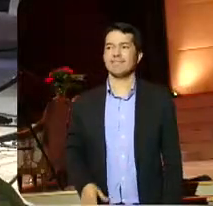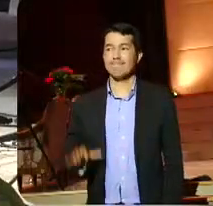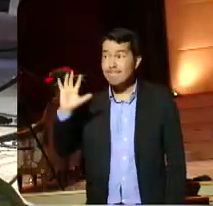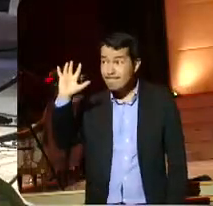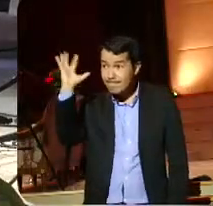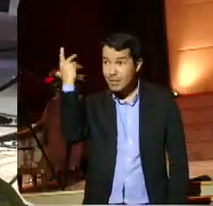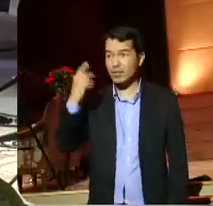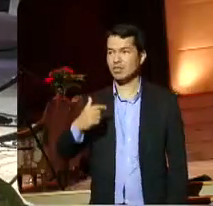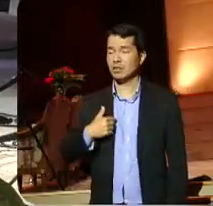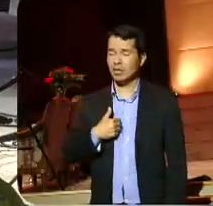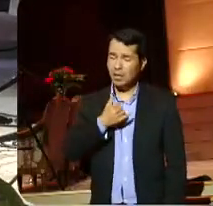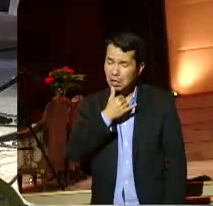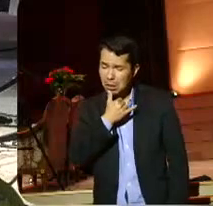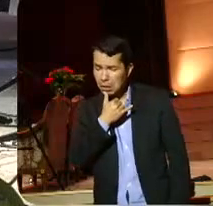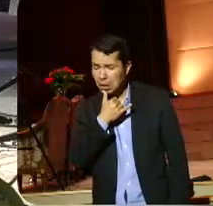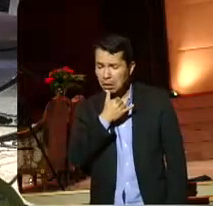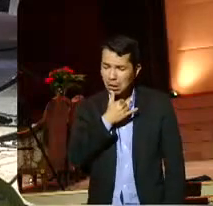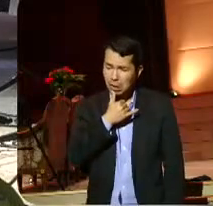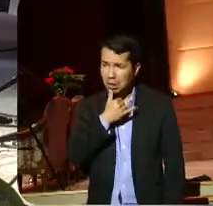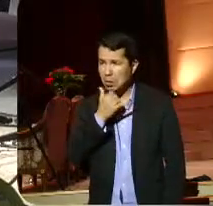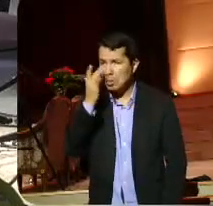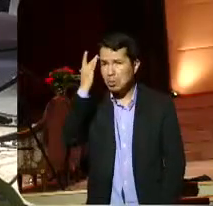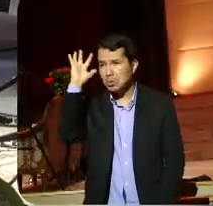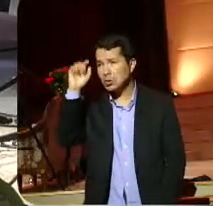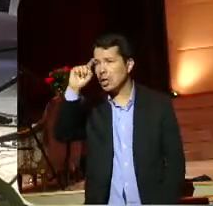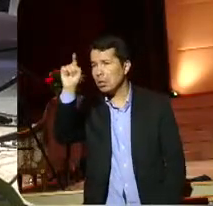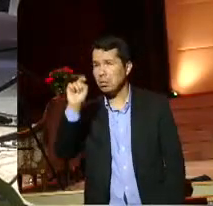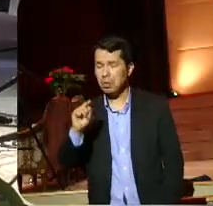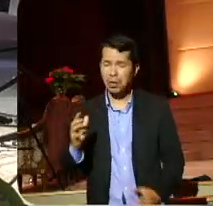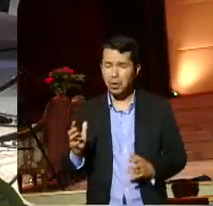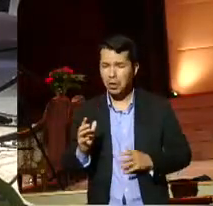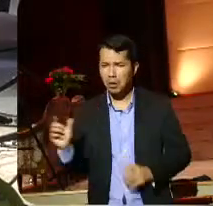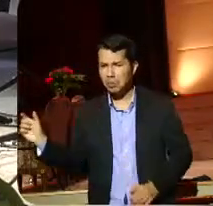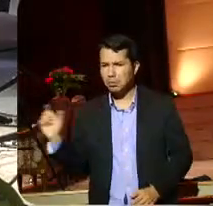de orientação, marcas de confrontação.